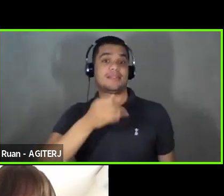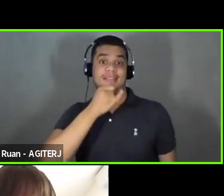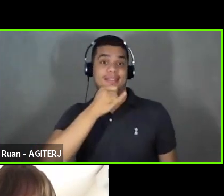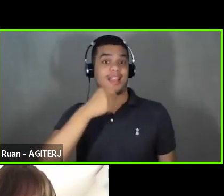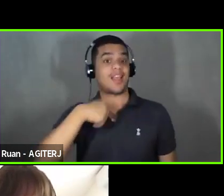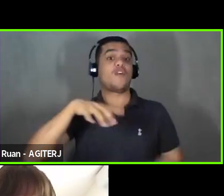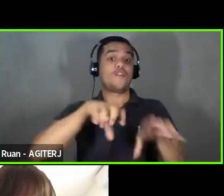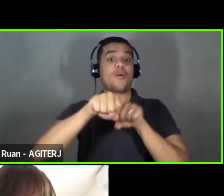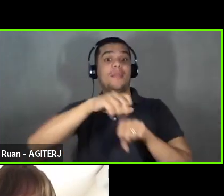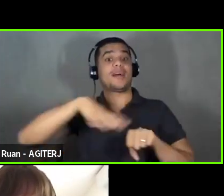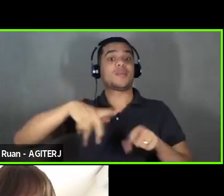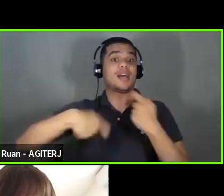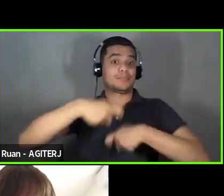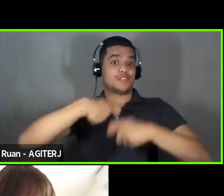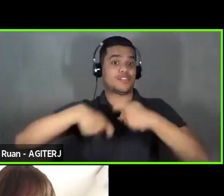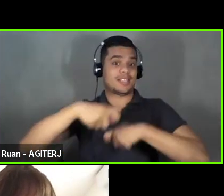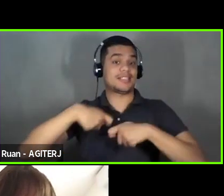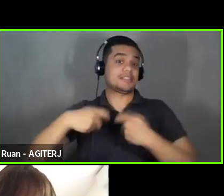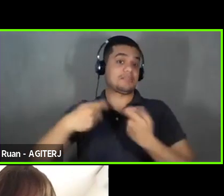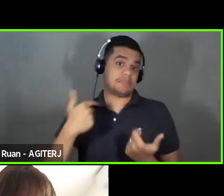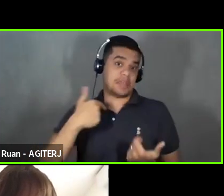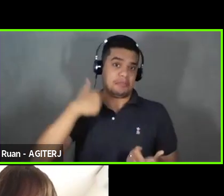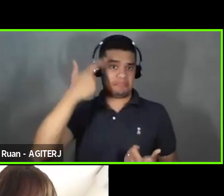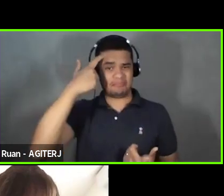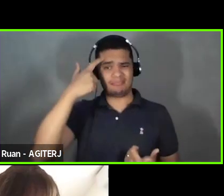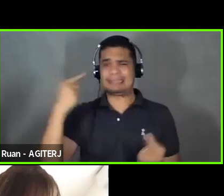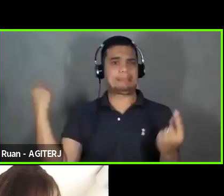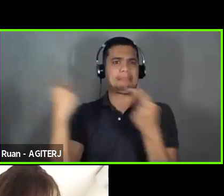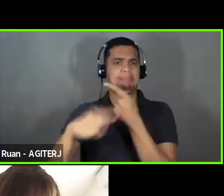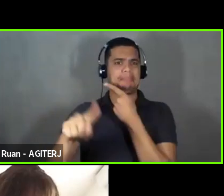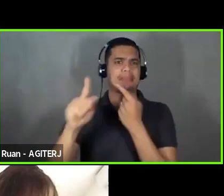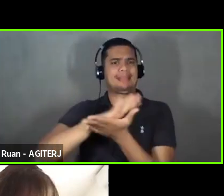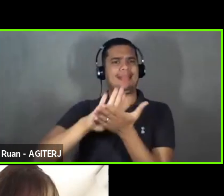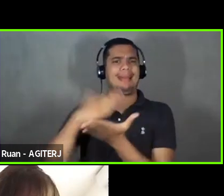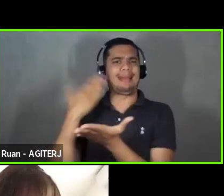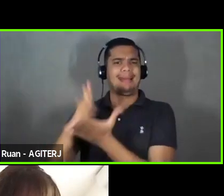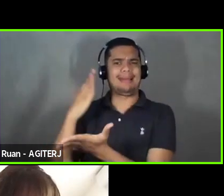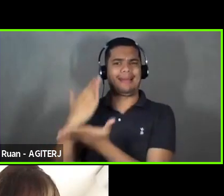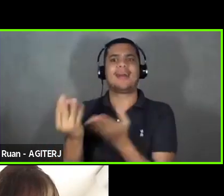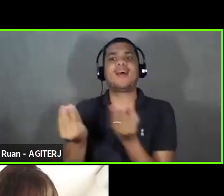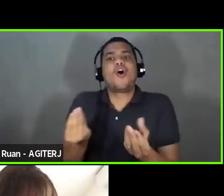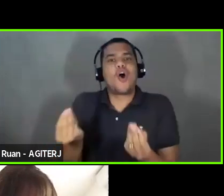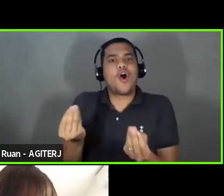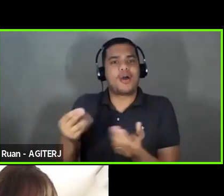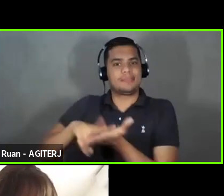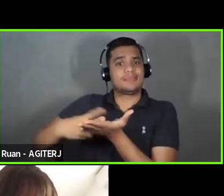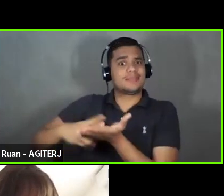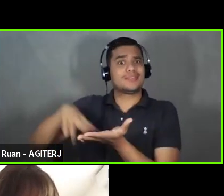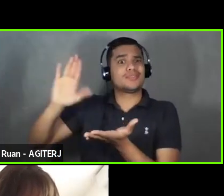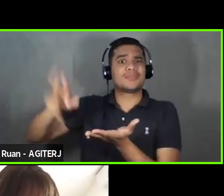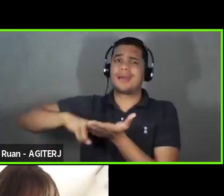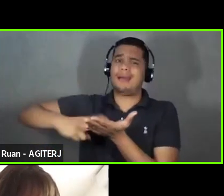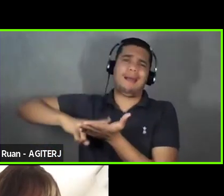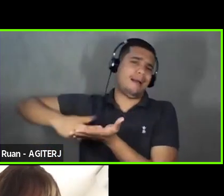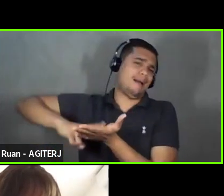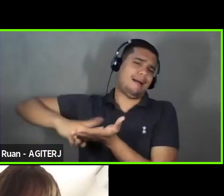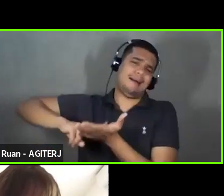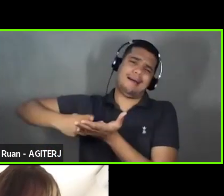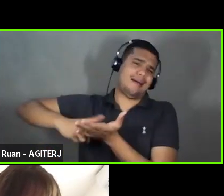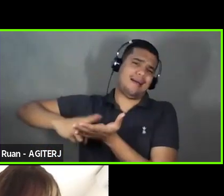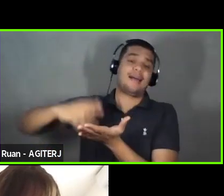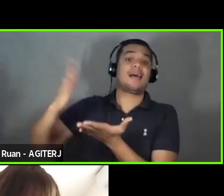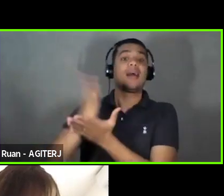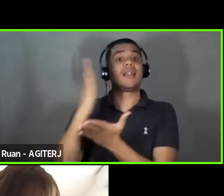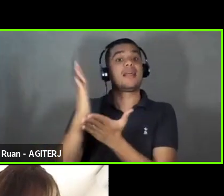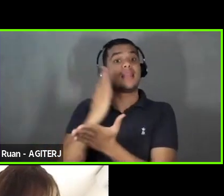em administração, que a princípio não teria absolutamente nada a ver. O tanto que eu já traduzi de material, de